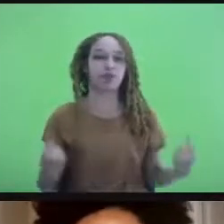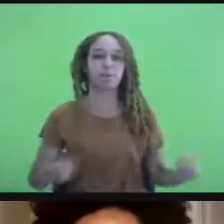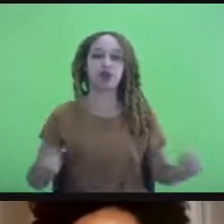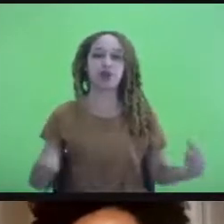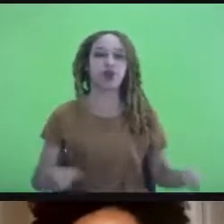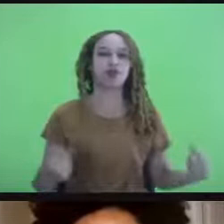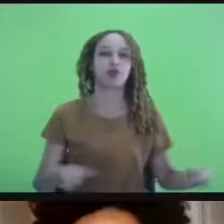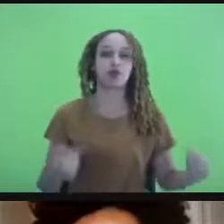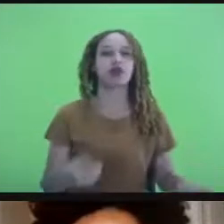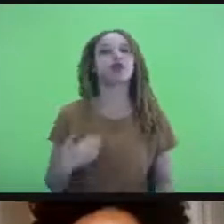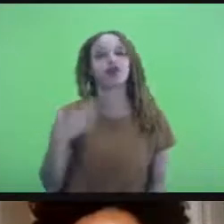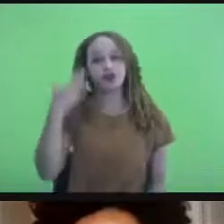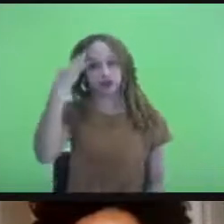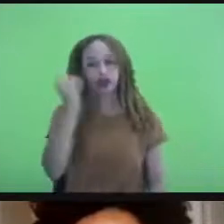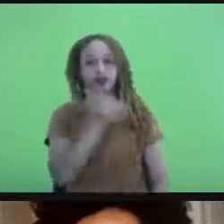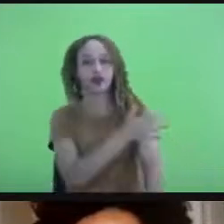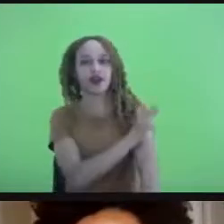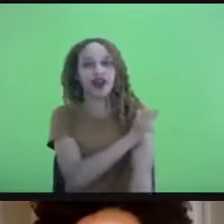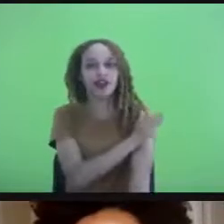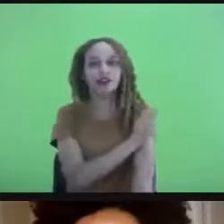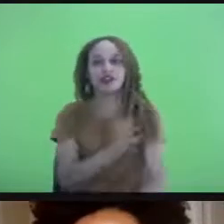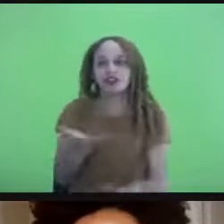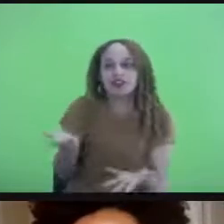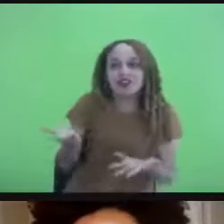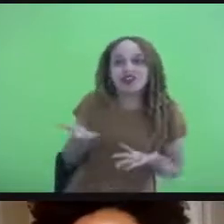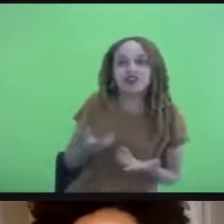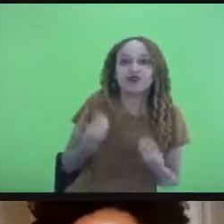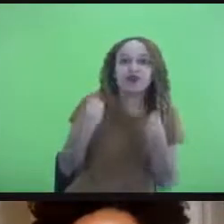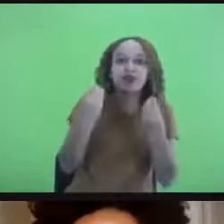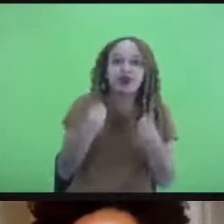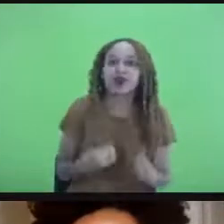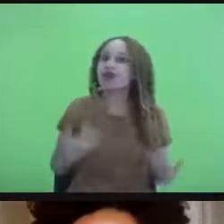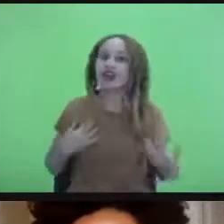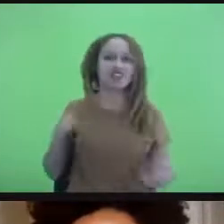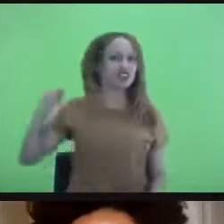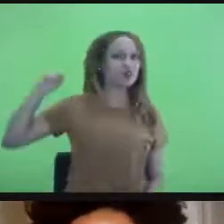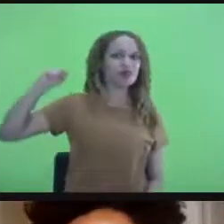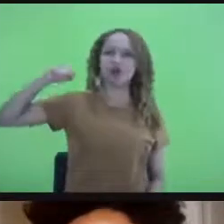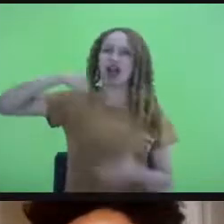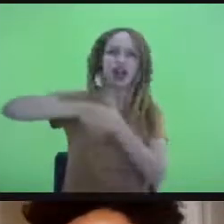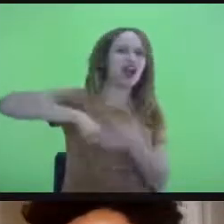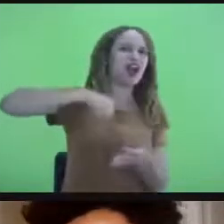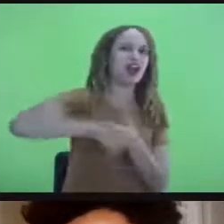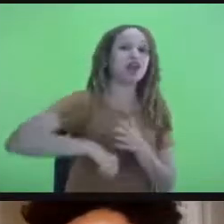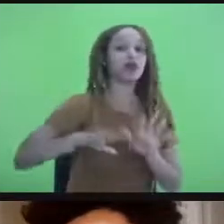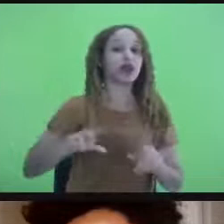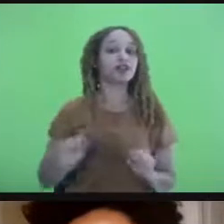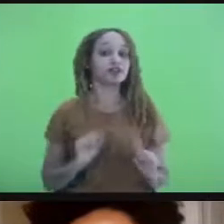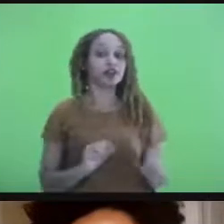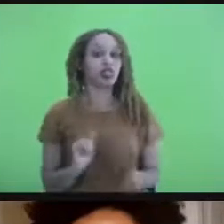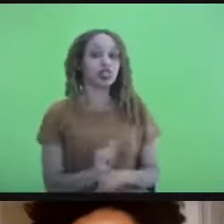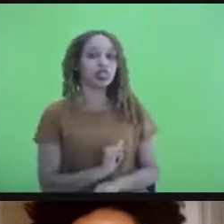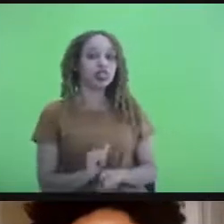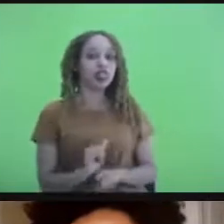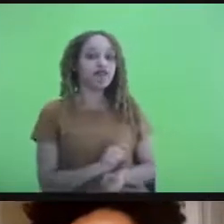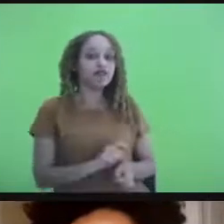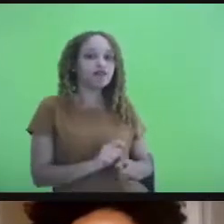tempo inteiro para o combate, ele está o tempo inteiro nos provocando ao combate. Mas isso também é uma estratégia da